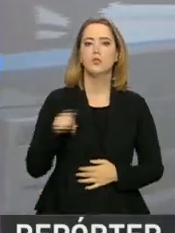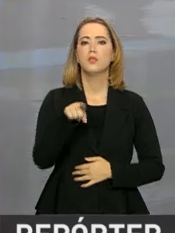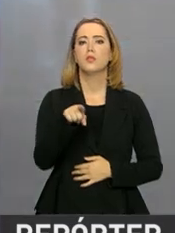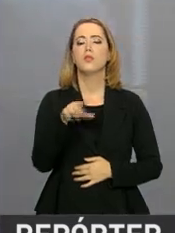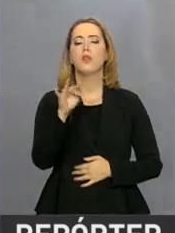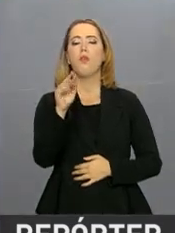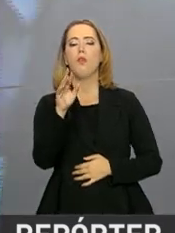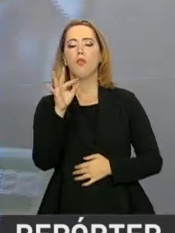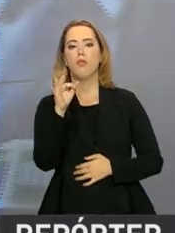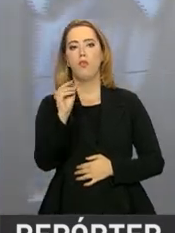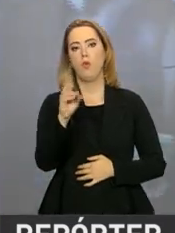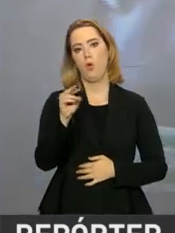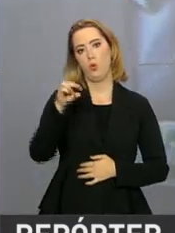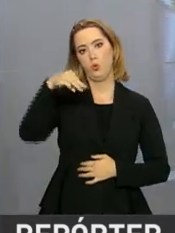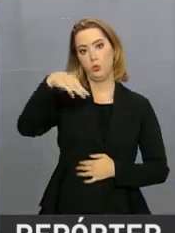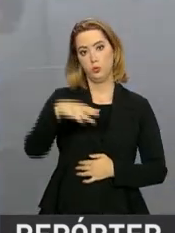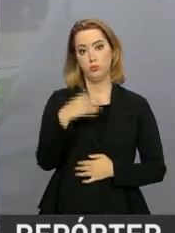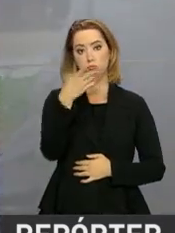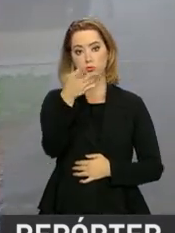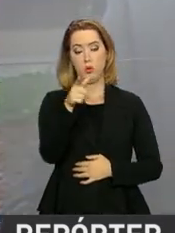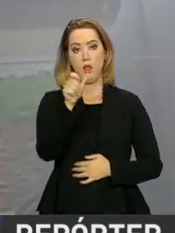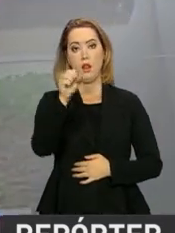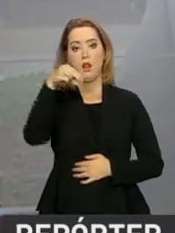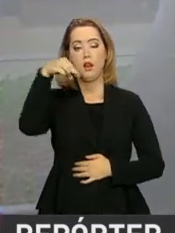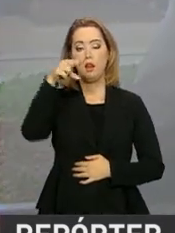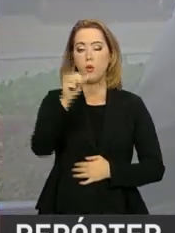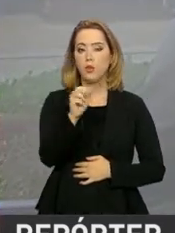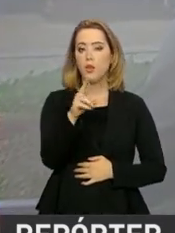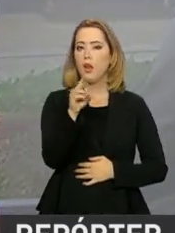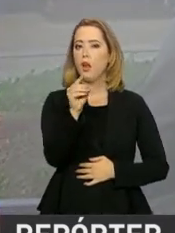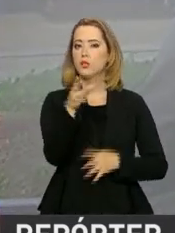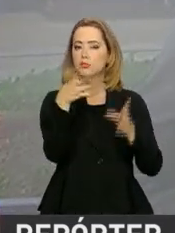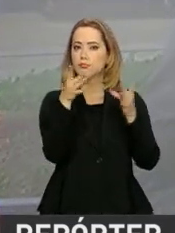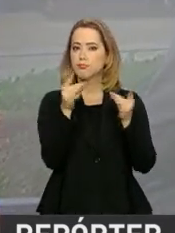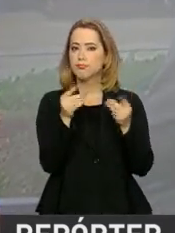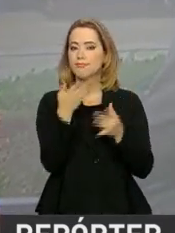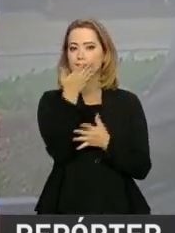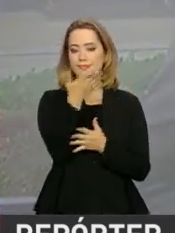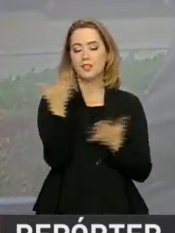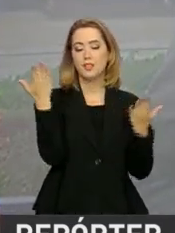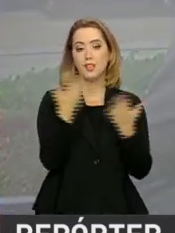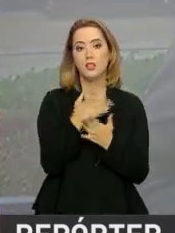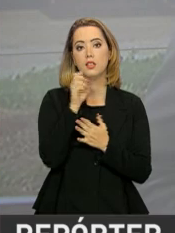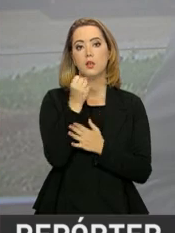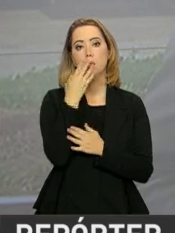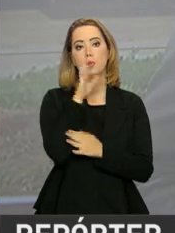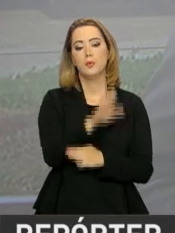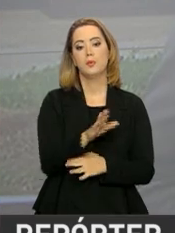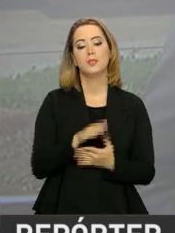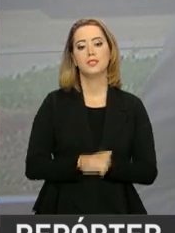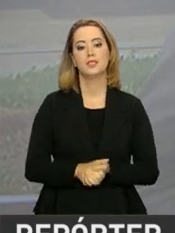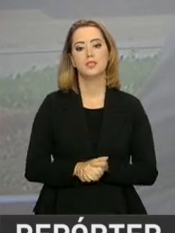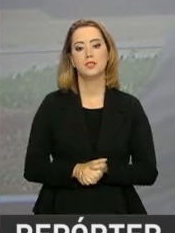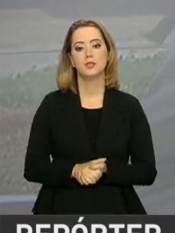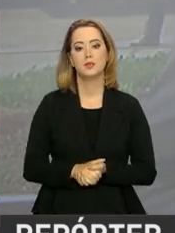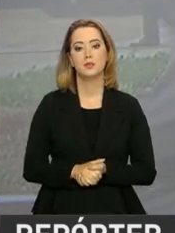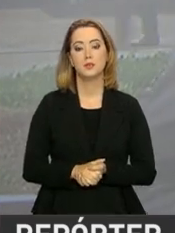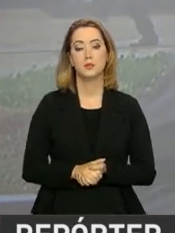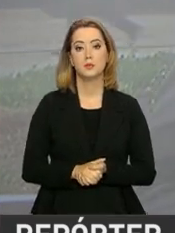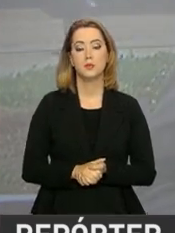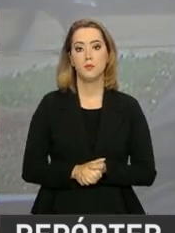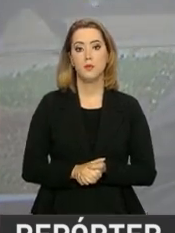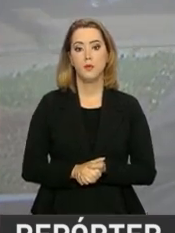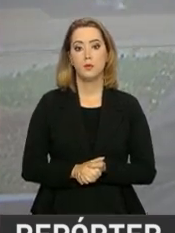o repórter Leonardo Meira acompanhou o evento e tem as informações para a gente ao vivo. Boa tarde, Leonardo.